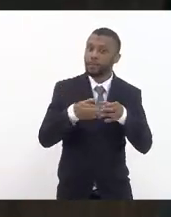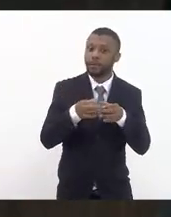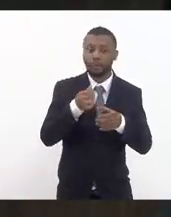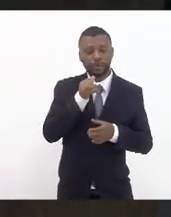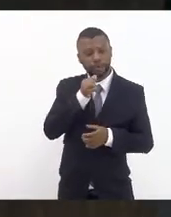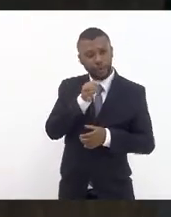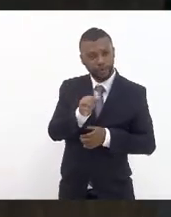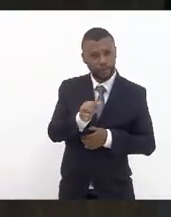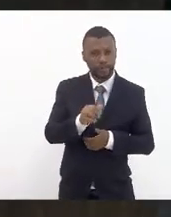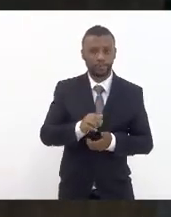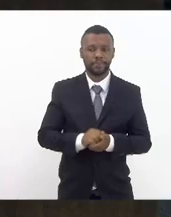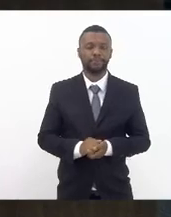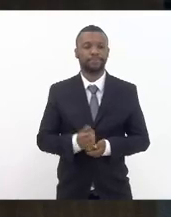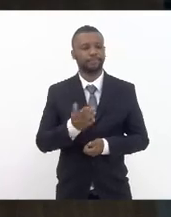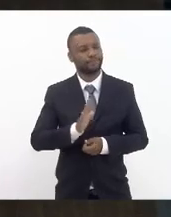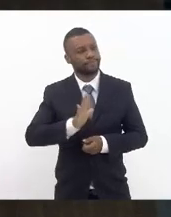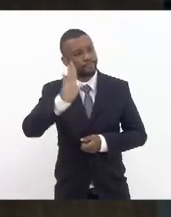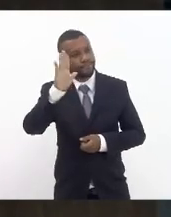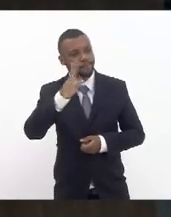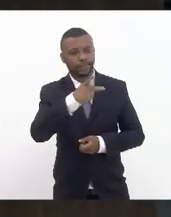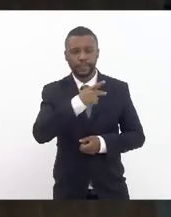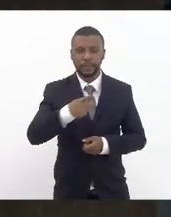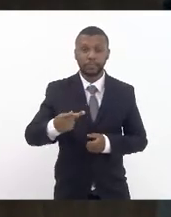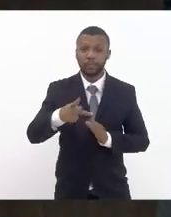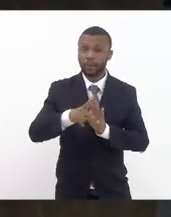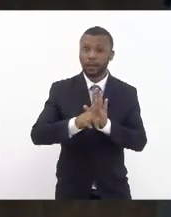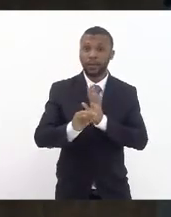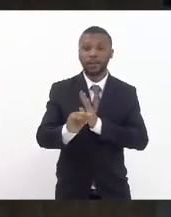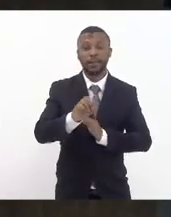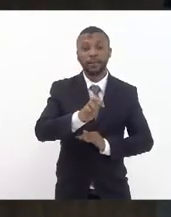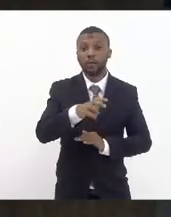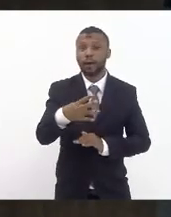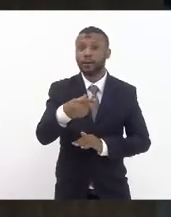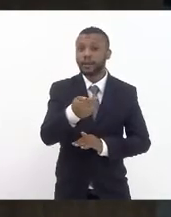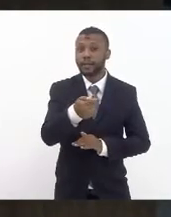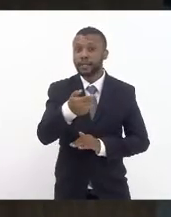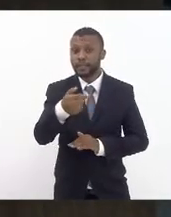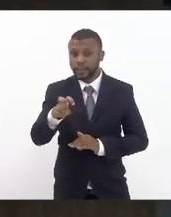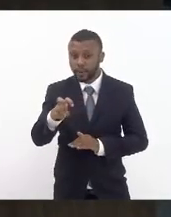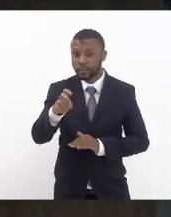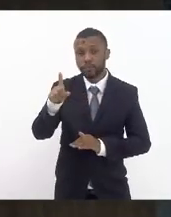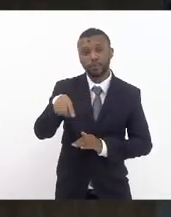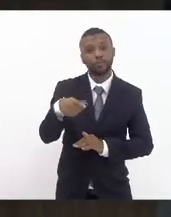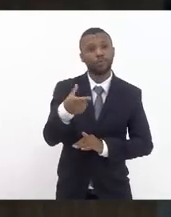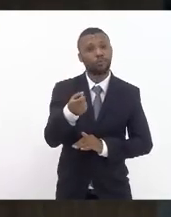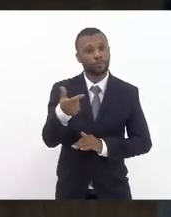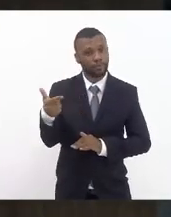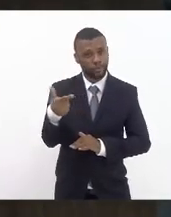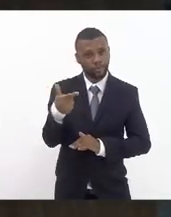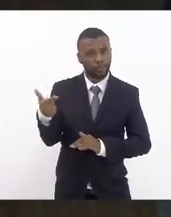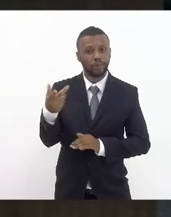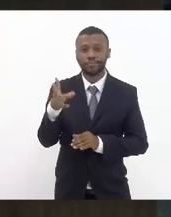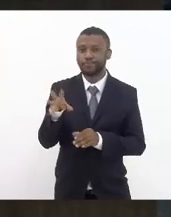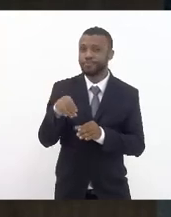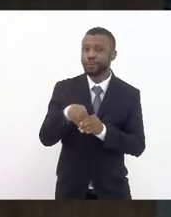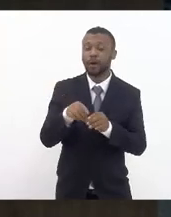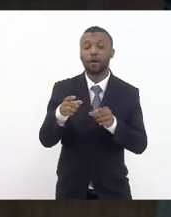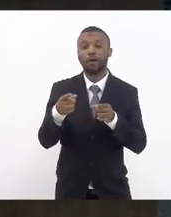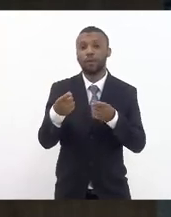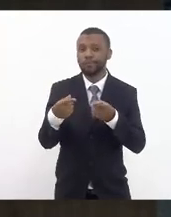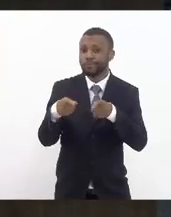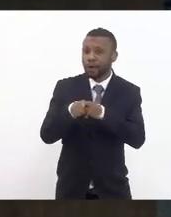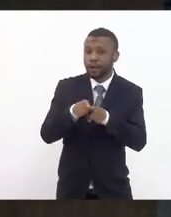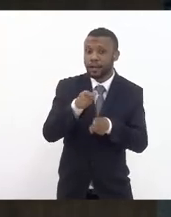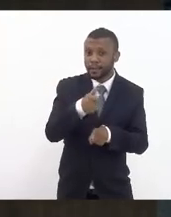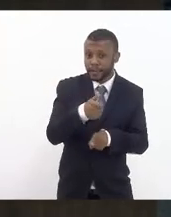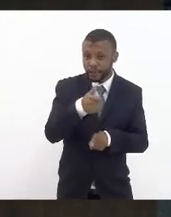presidente, PL 5475 de 22 internaliza o convênio